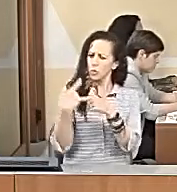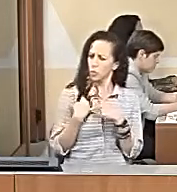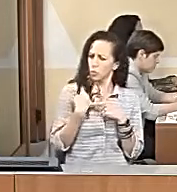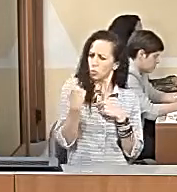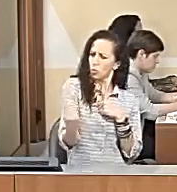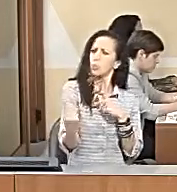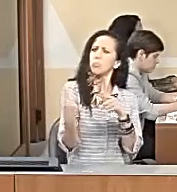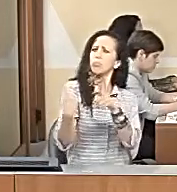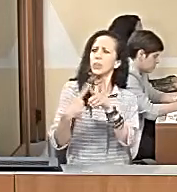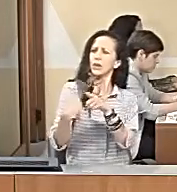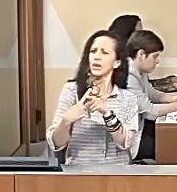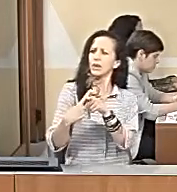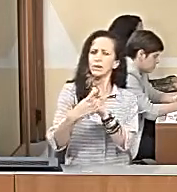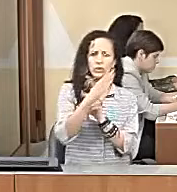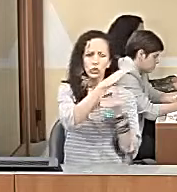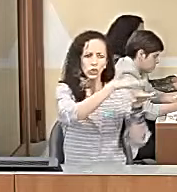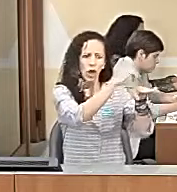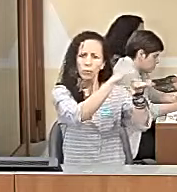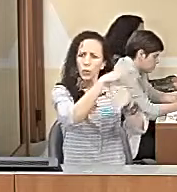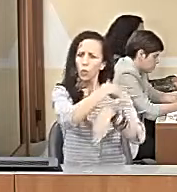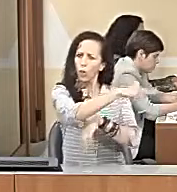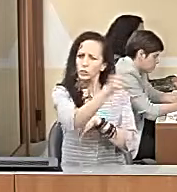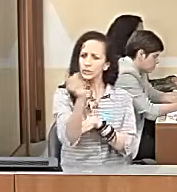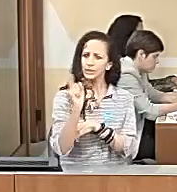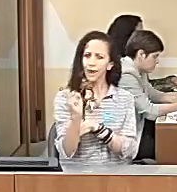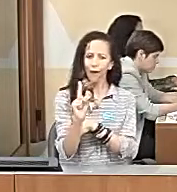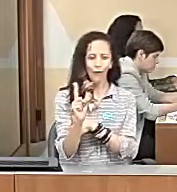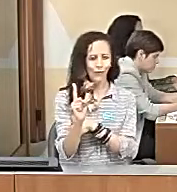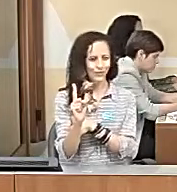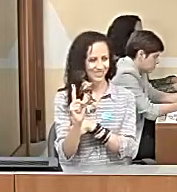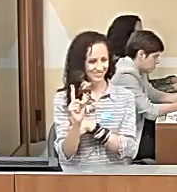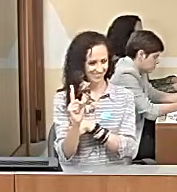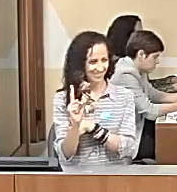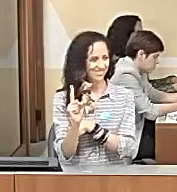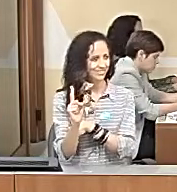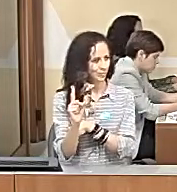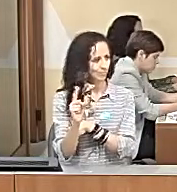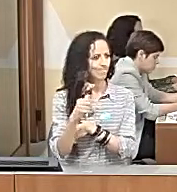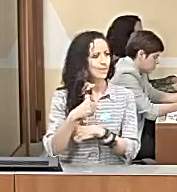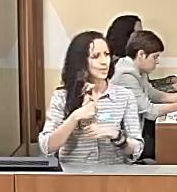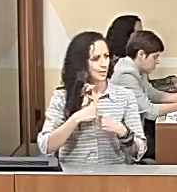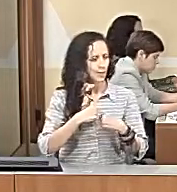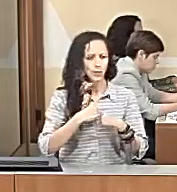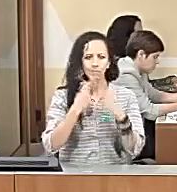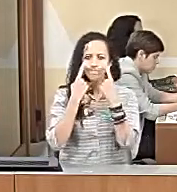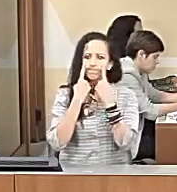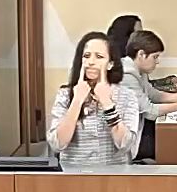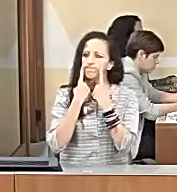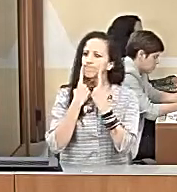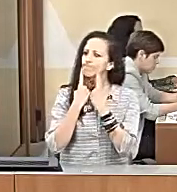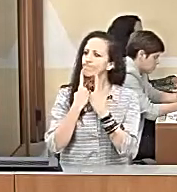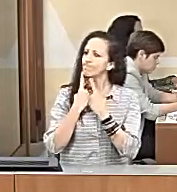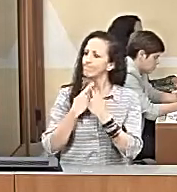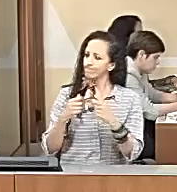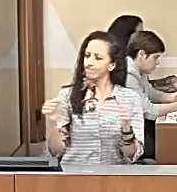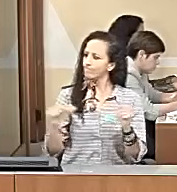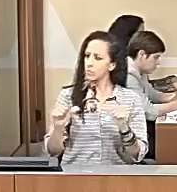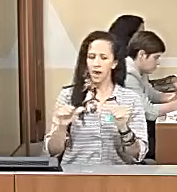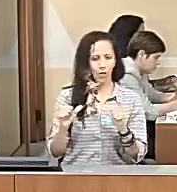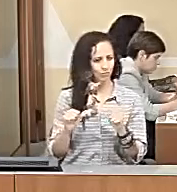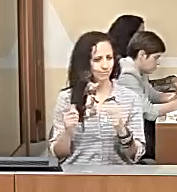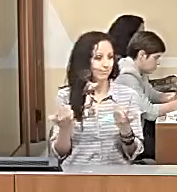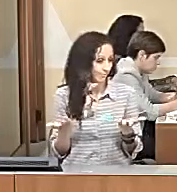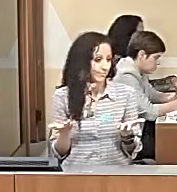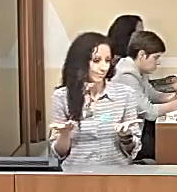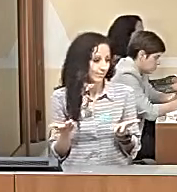pressa. Uma pessoa somente? Não. Todos nós devemos participar. Isso